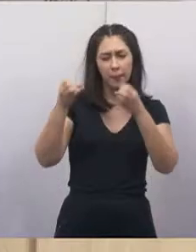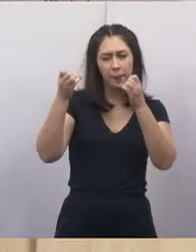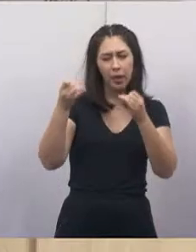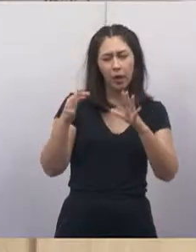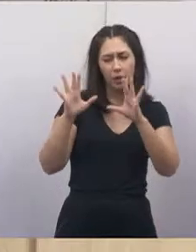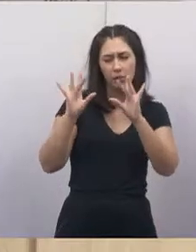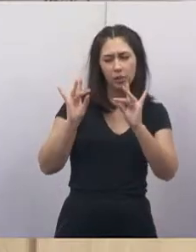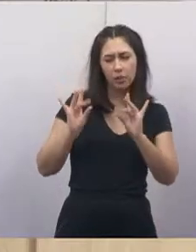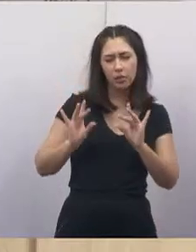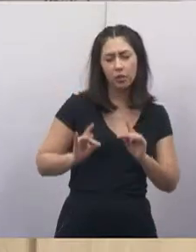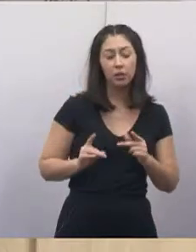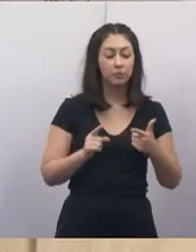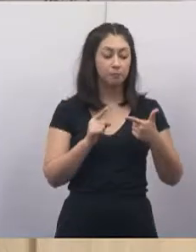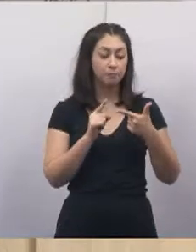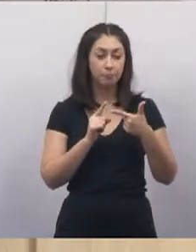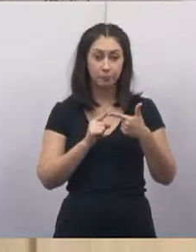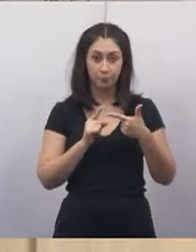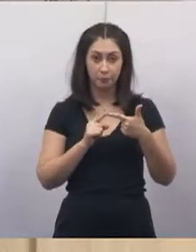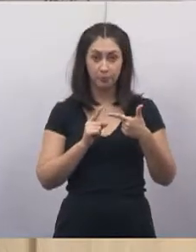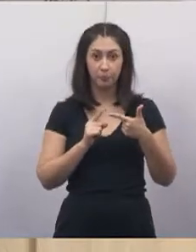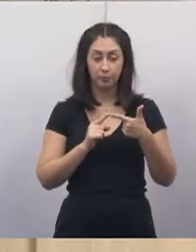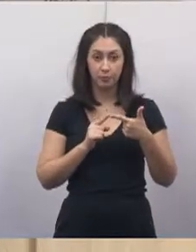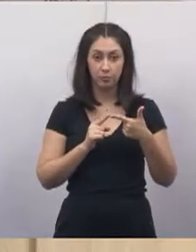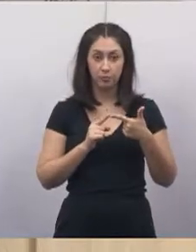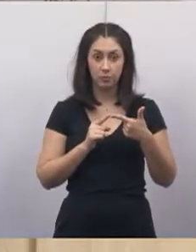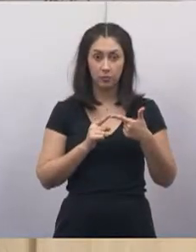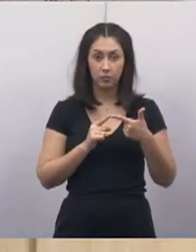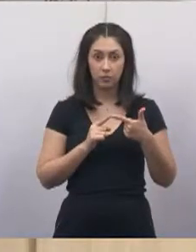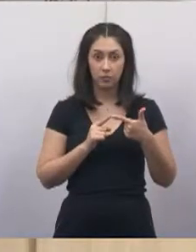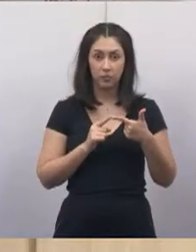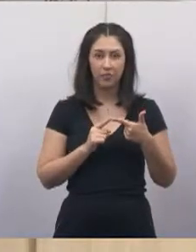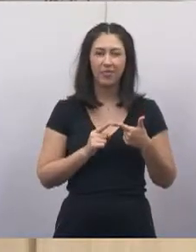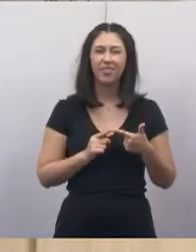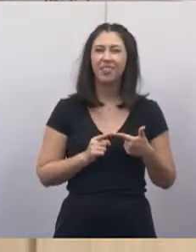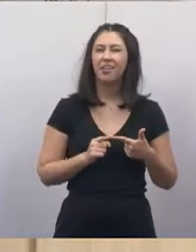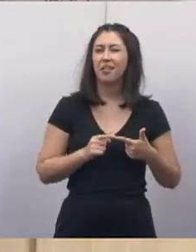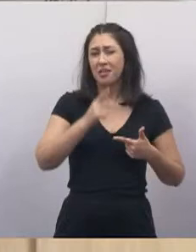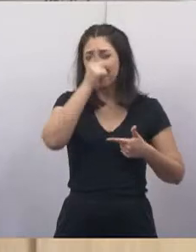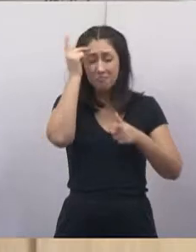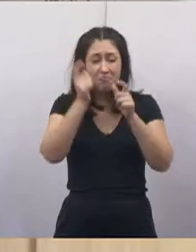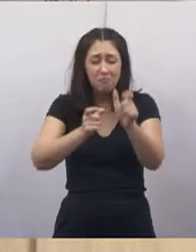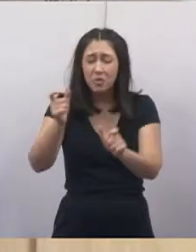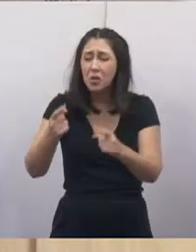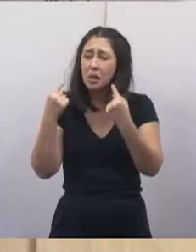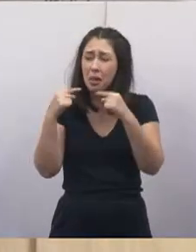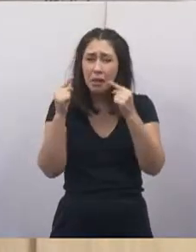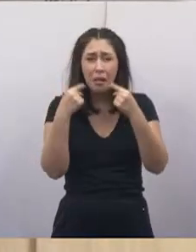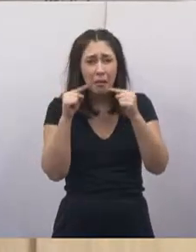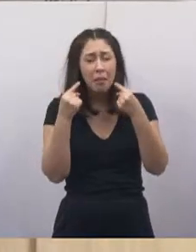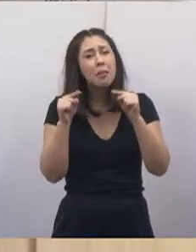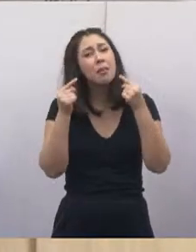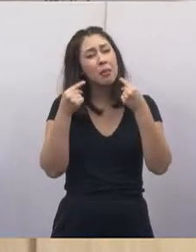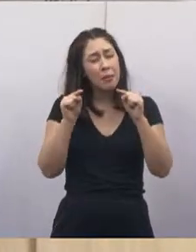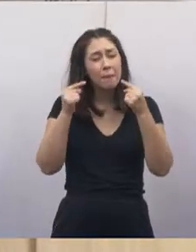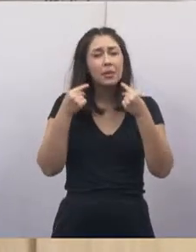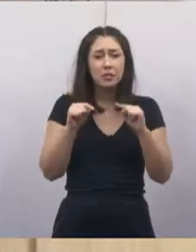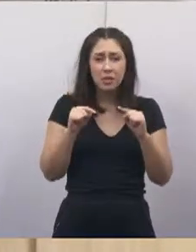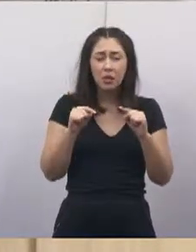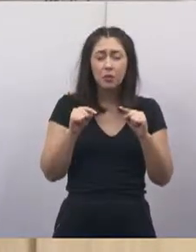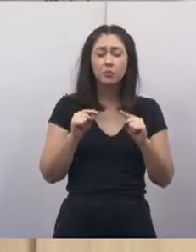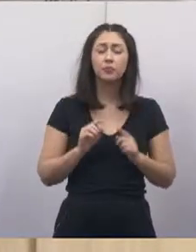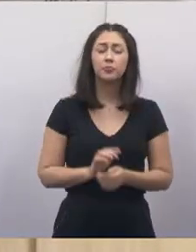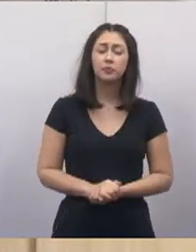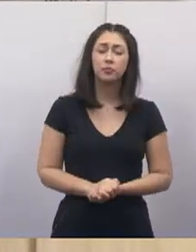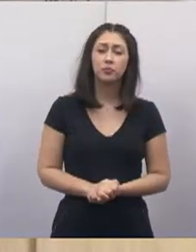detalhar. 2. Diante das constantes reclamações quanto ao atendimento na referida unidade de